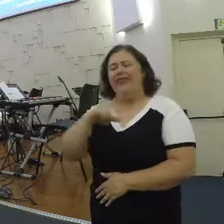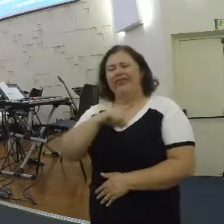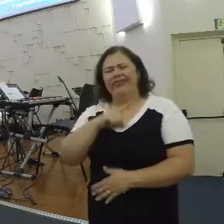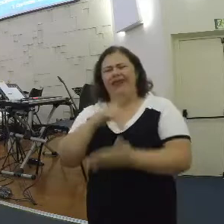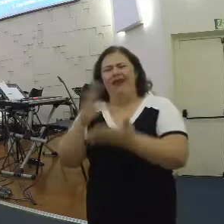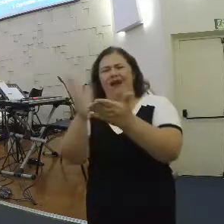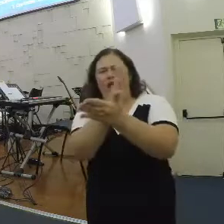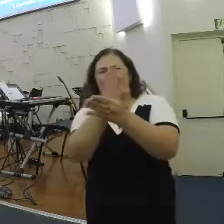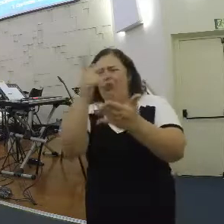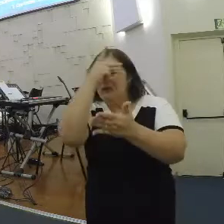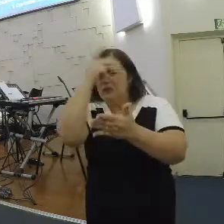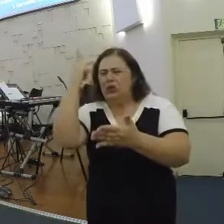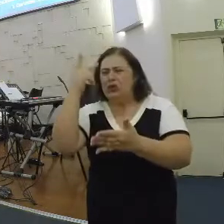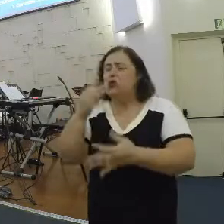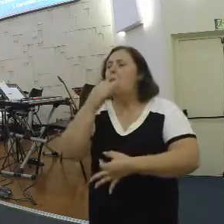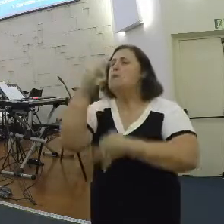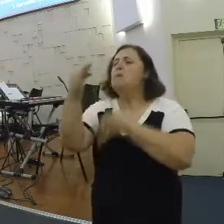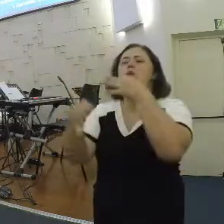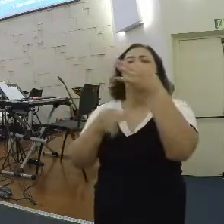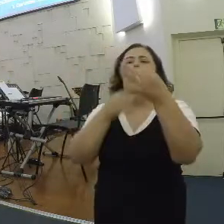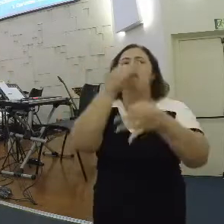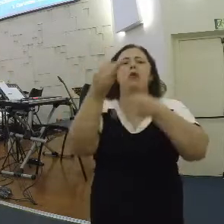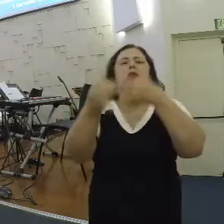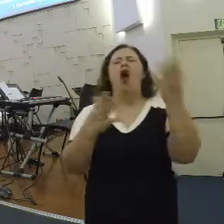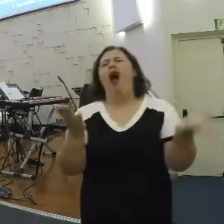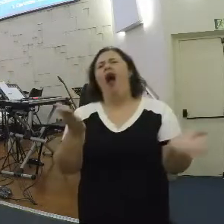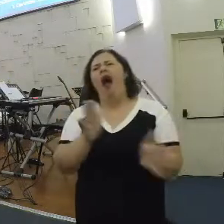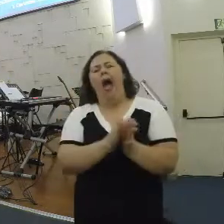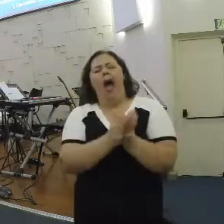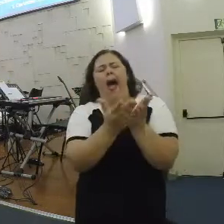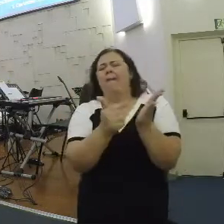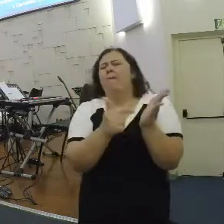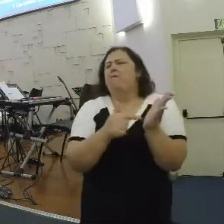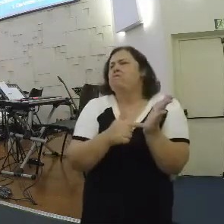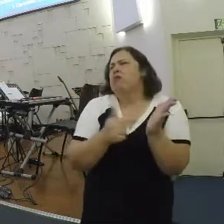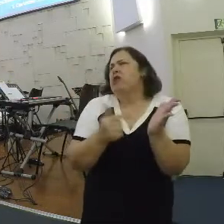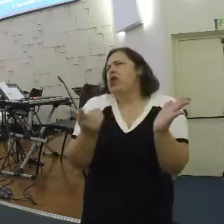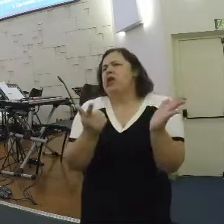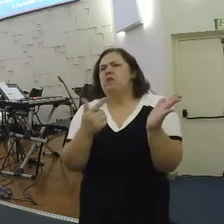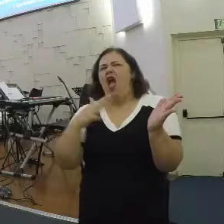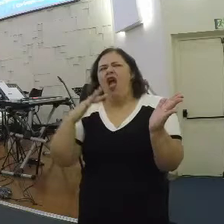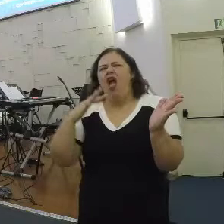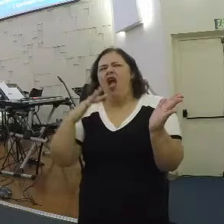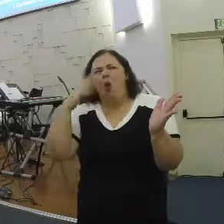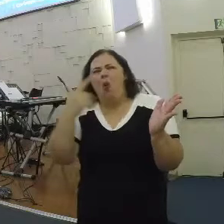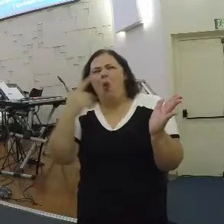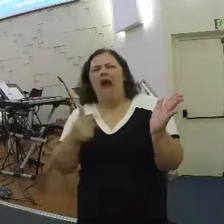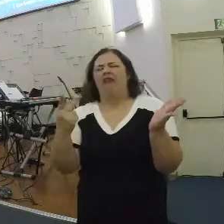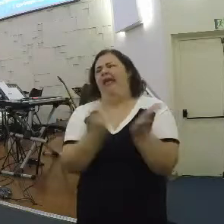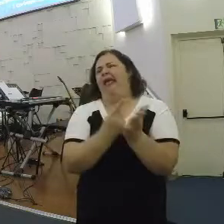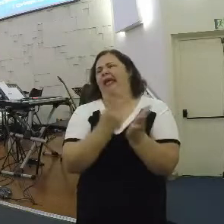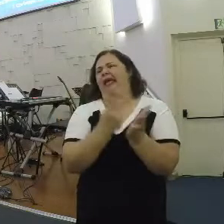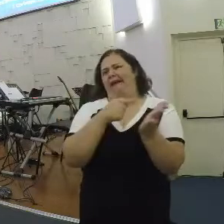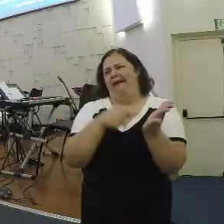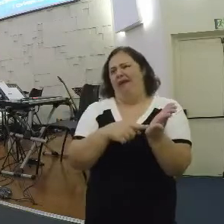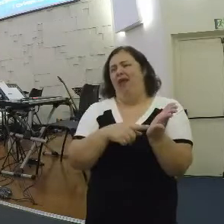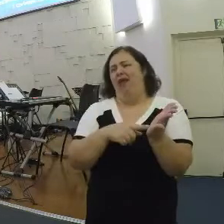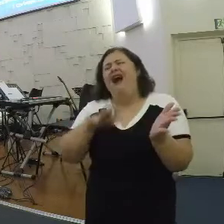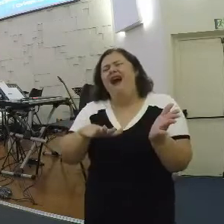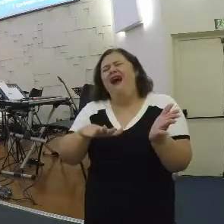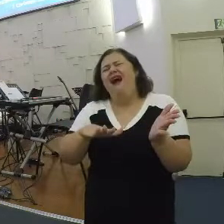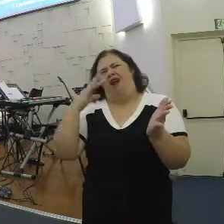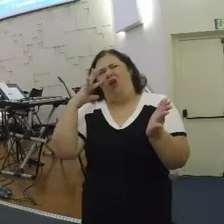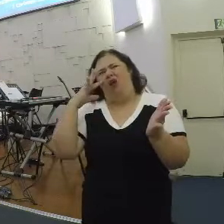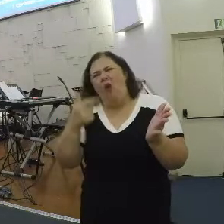e nunca leu a Bíblia de verdade, ou não leu a Bíblia buscando o auxílio do autor da Bíblia. Eu